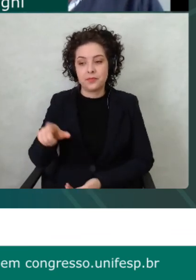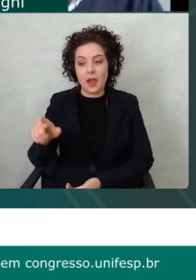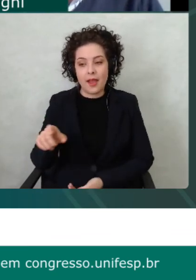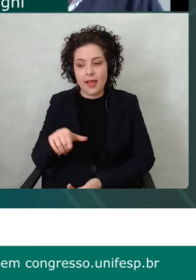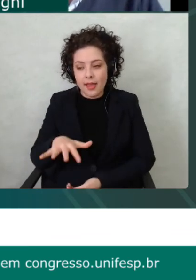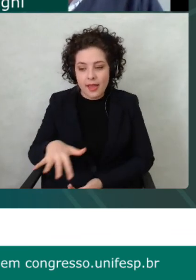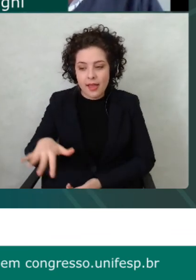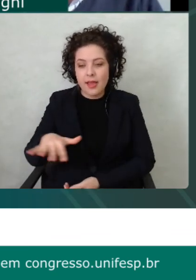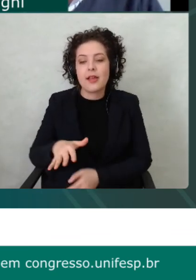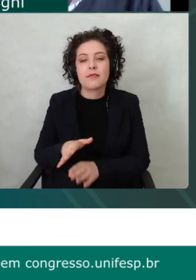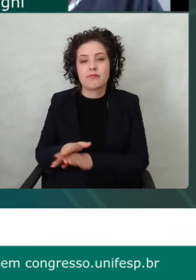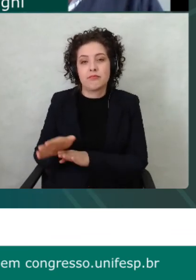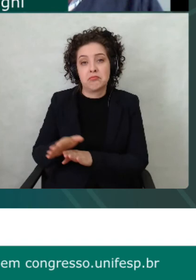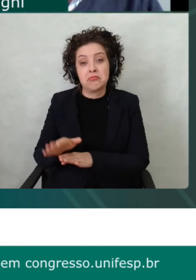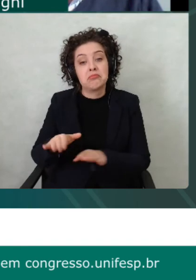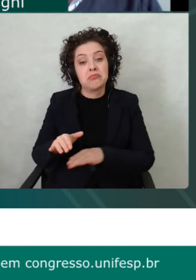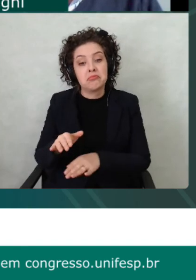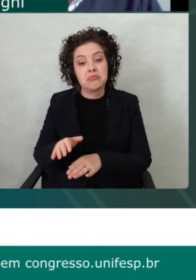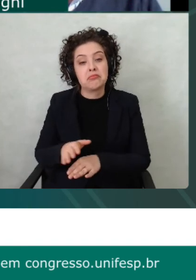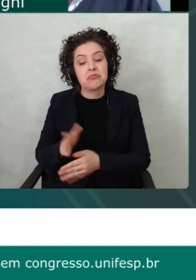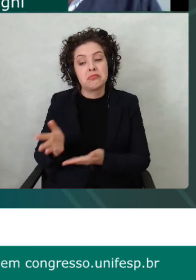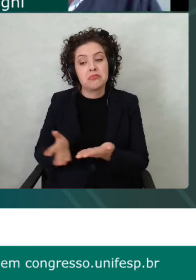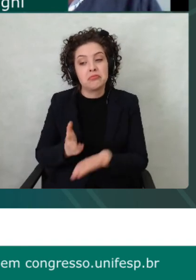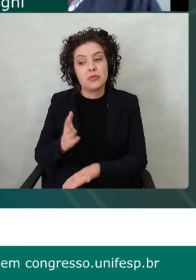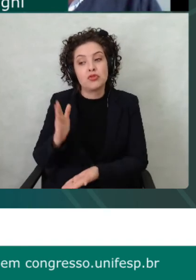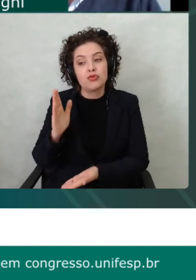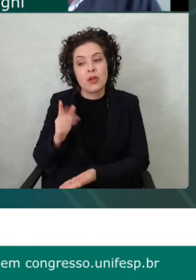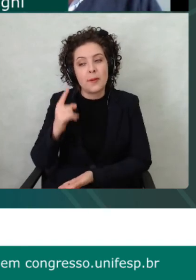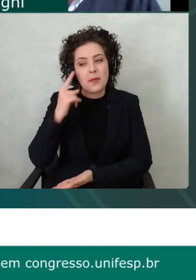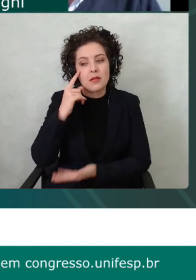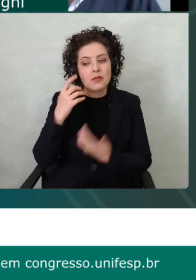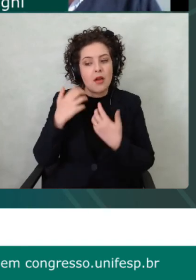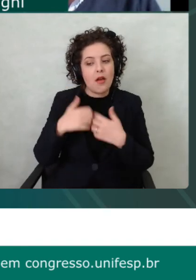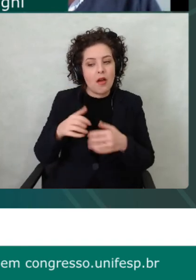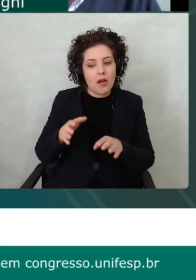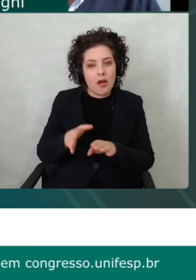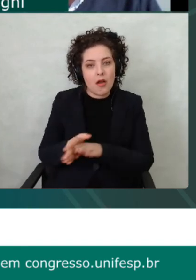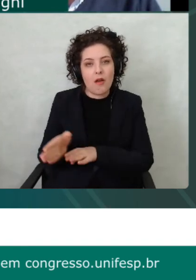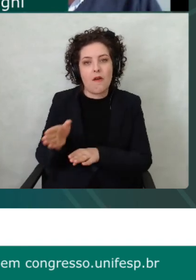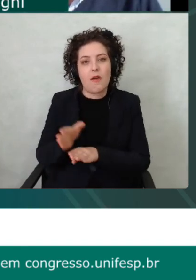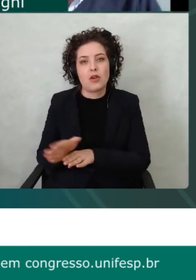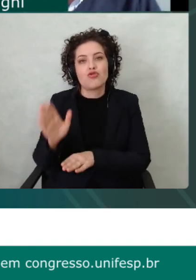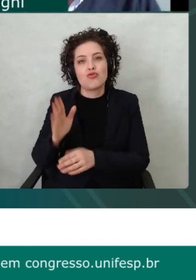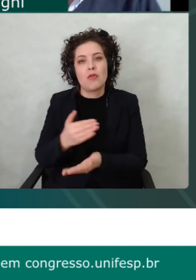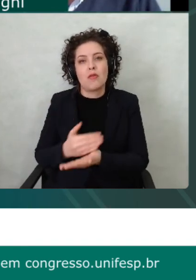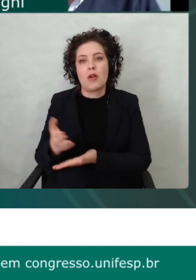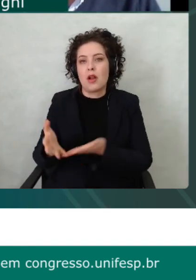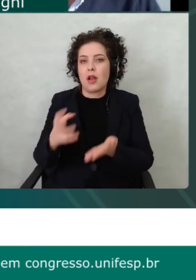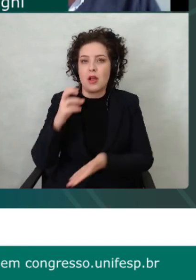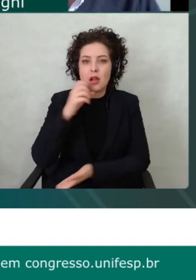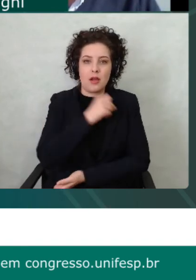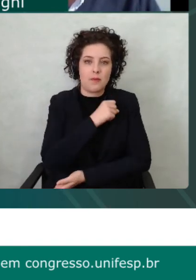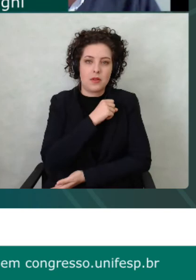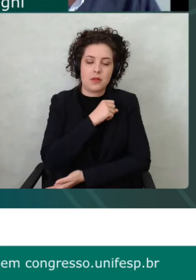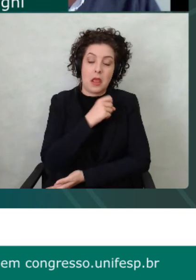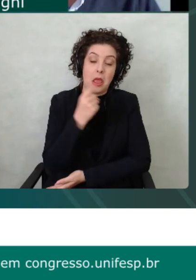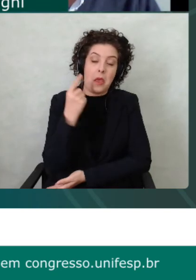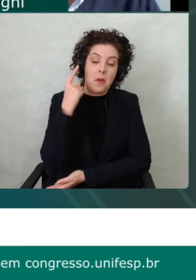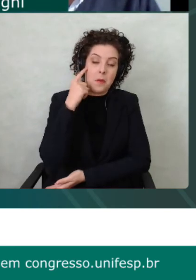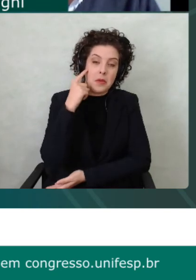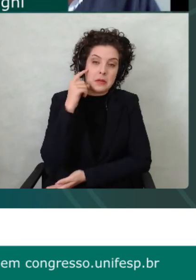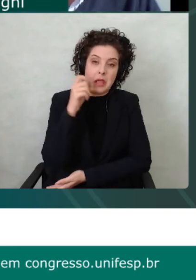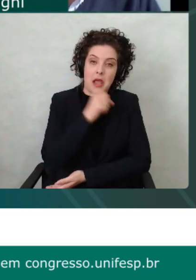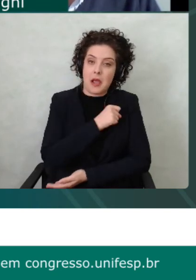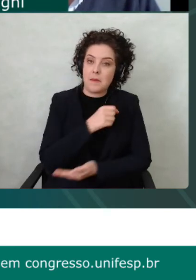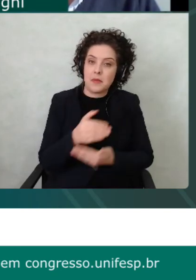pior. Então, se houver alguma indicação, em relação ao tempo, eu diria que quanto mais precoce,